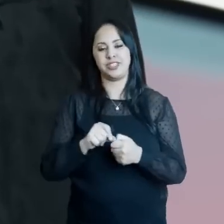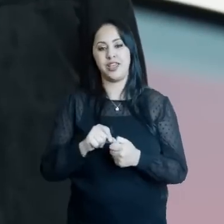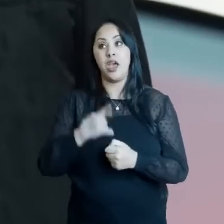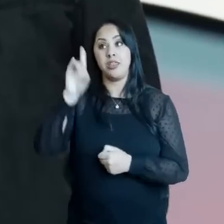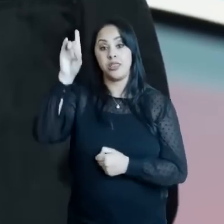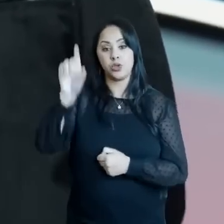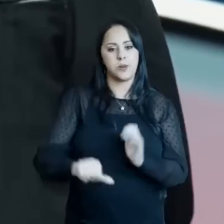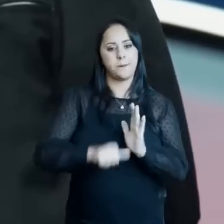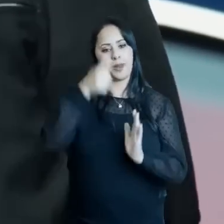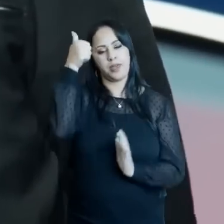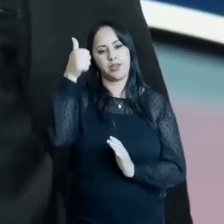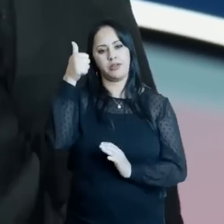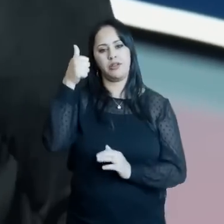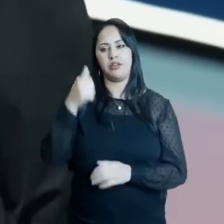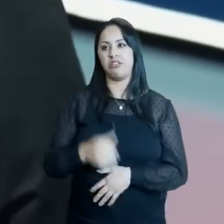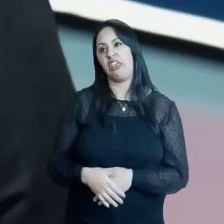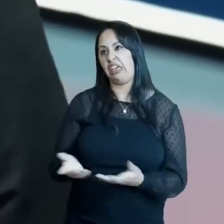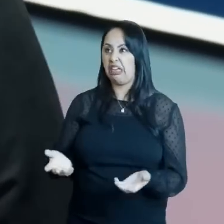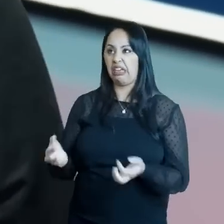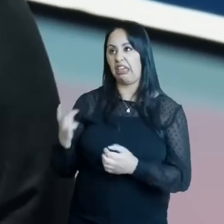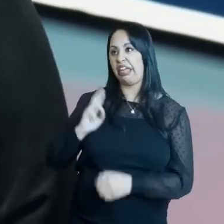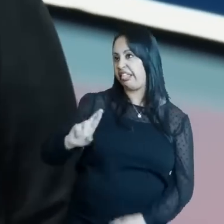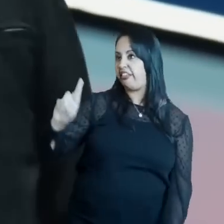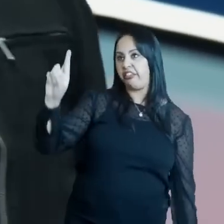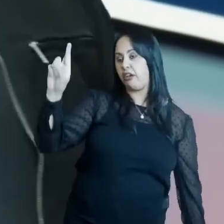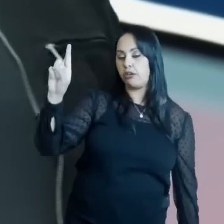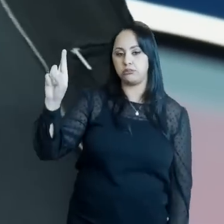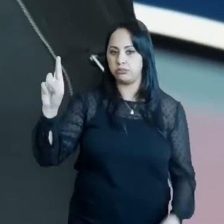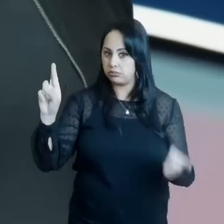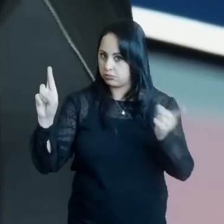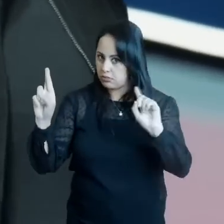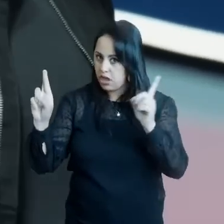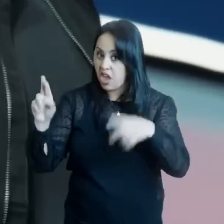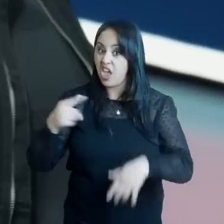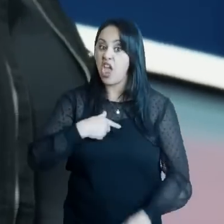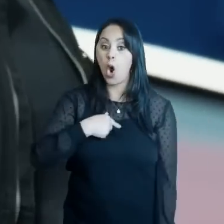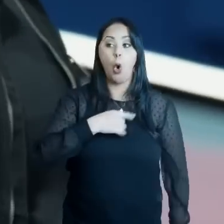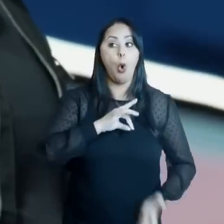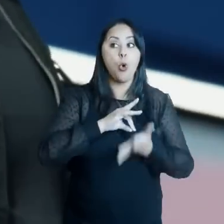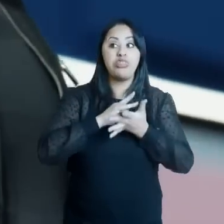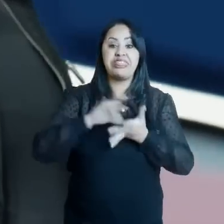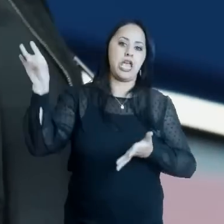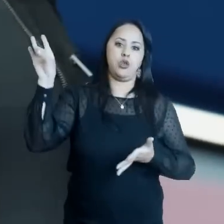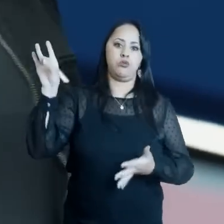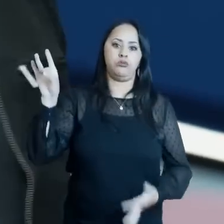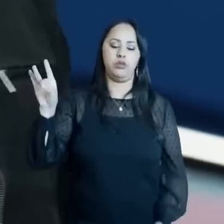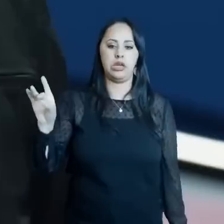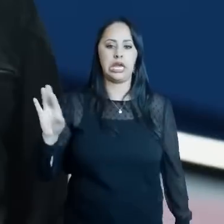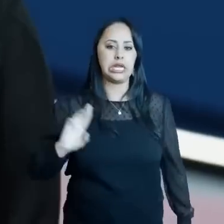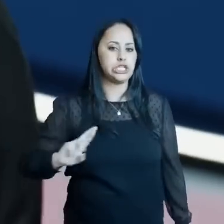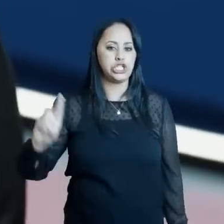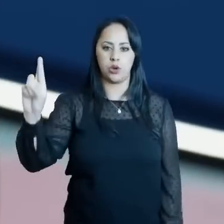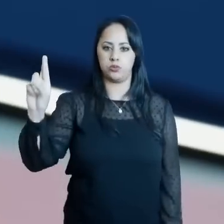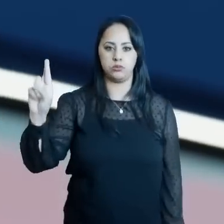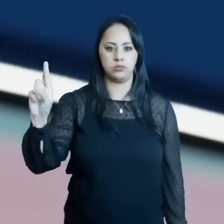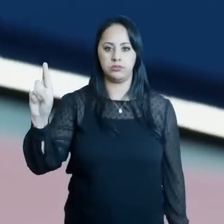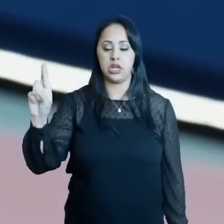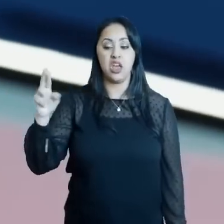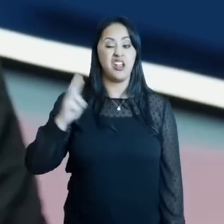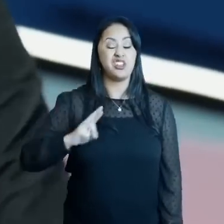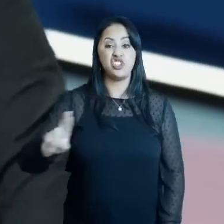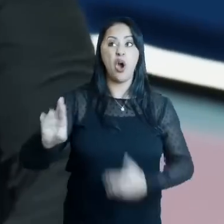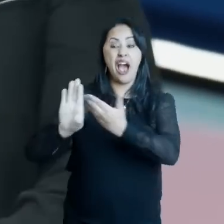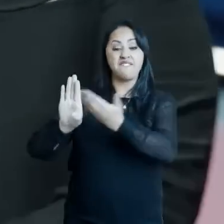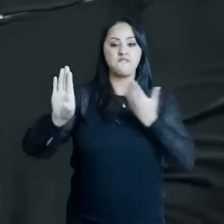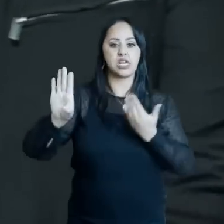coloque Deus em primeiro lugar. Ah, mas isso é coisa de religião. Não. Eu odeio religiosidade. Tá? A religiosidade